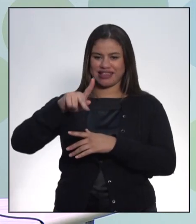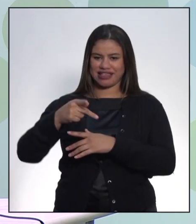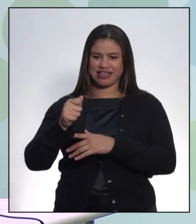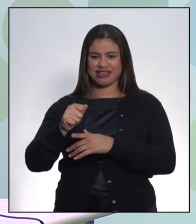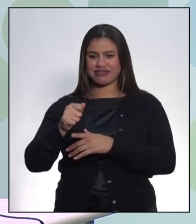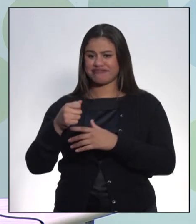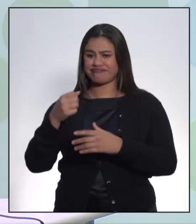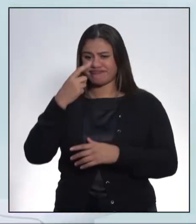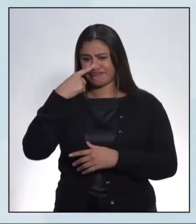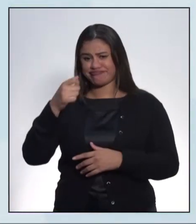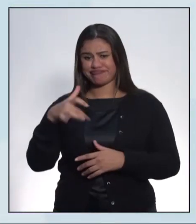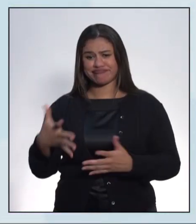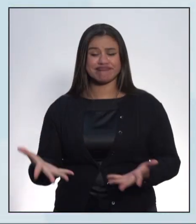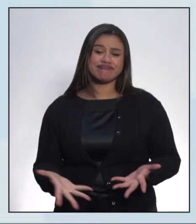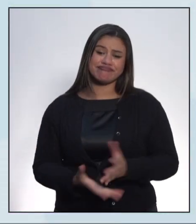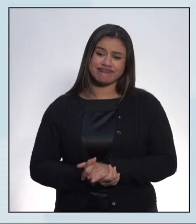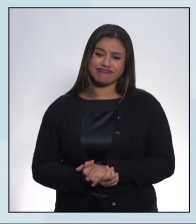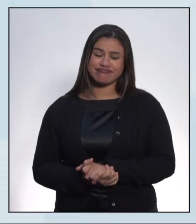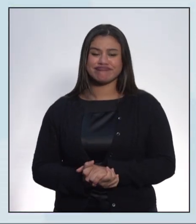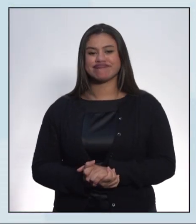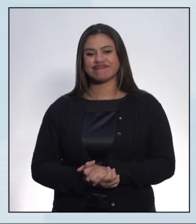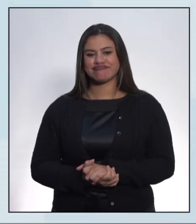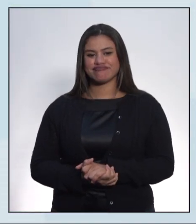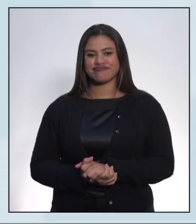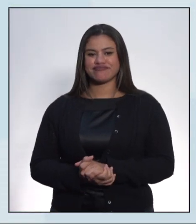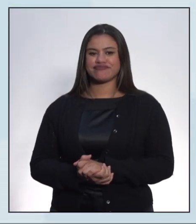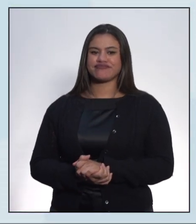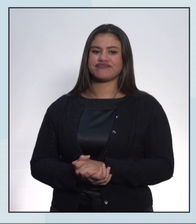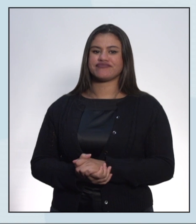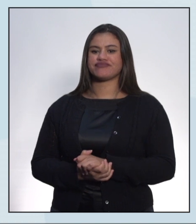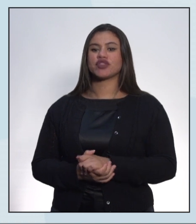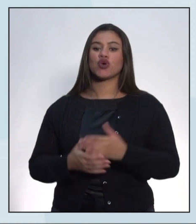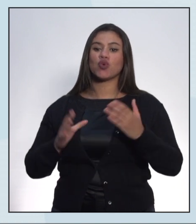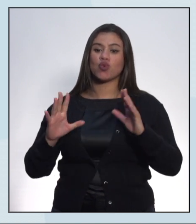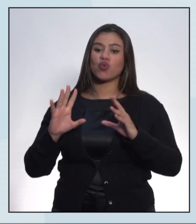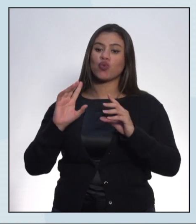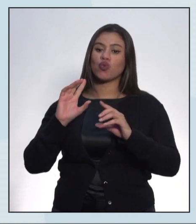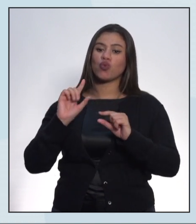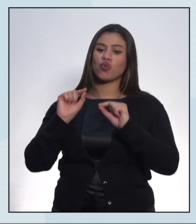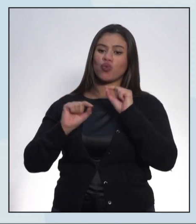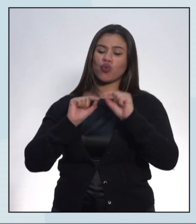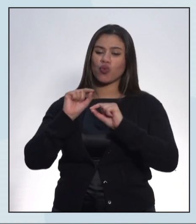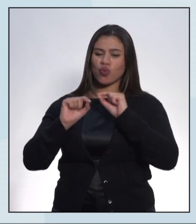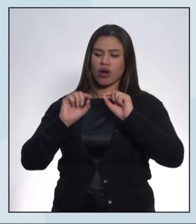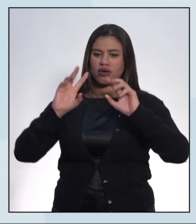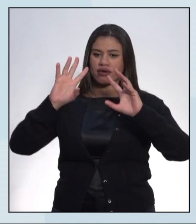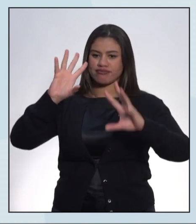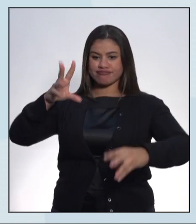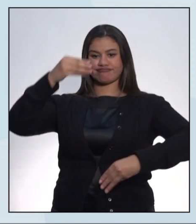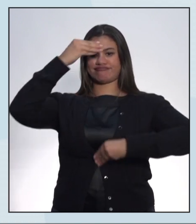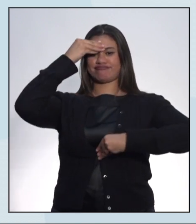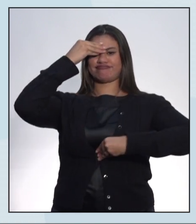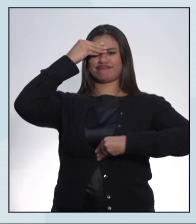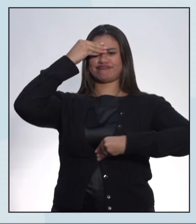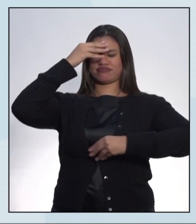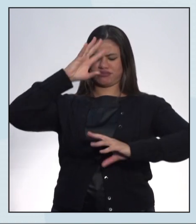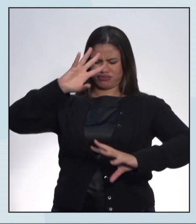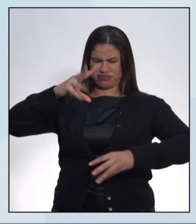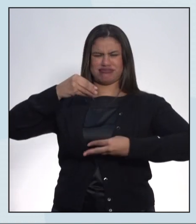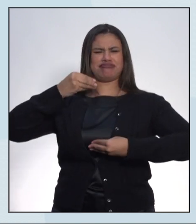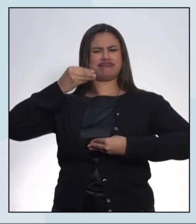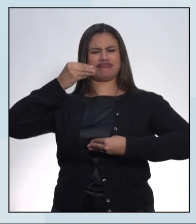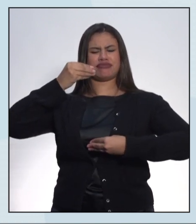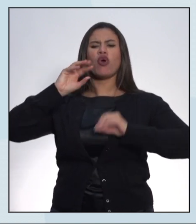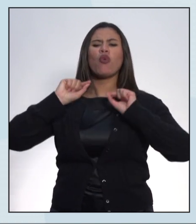Na tela novamente, o que acontece nesse conto é uma personificação. O que seria uma personificação, querido aluno?